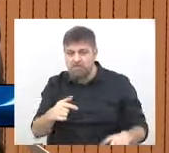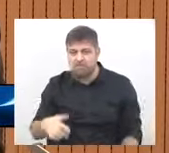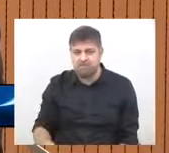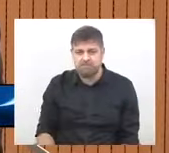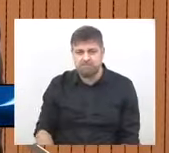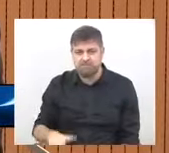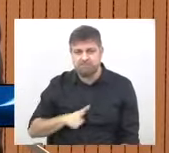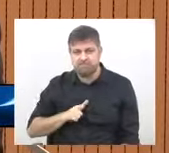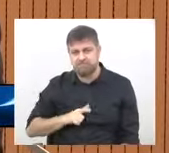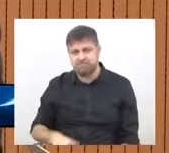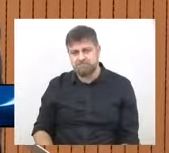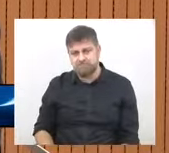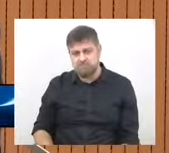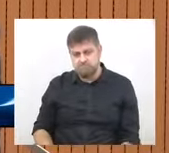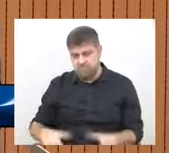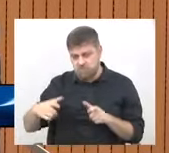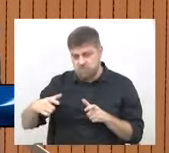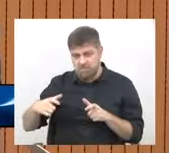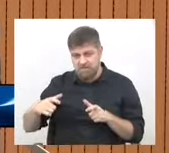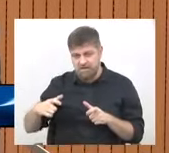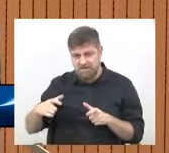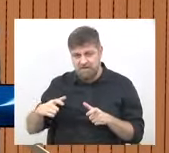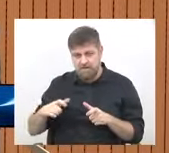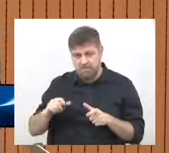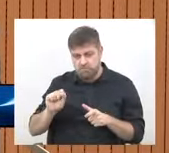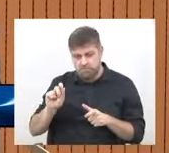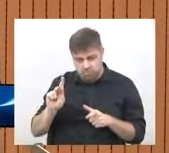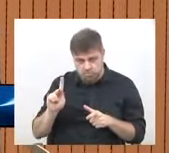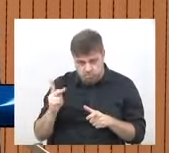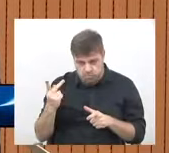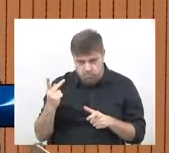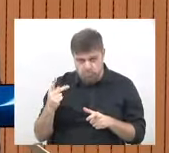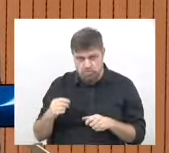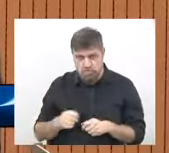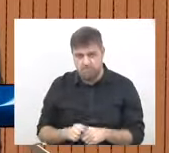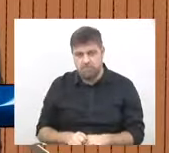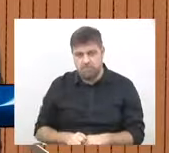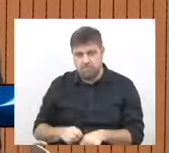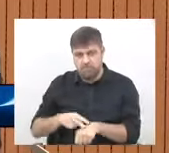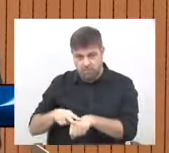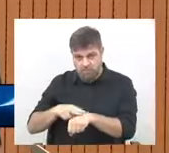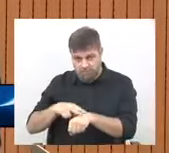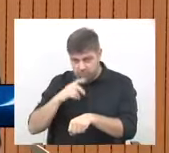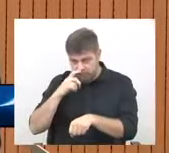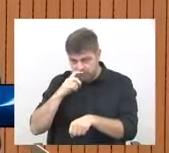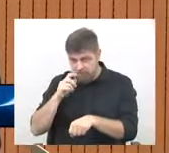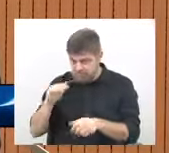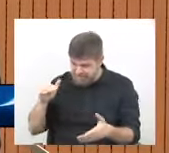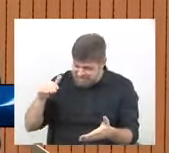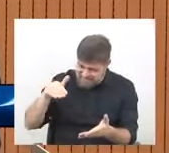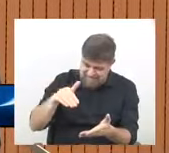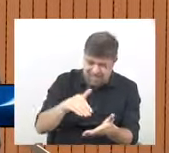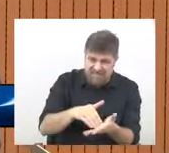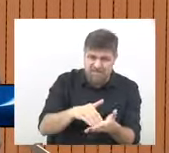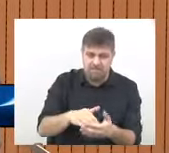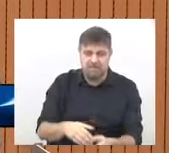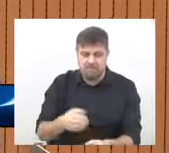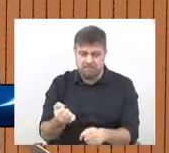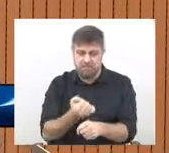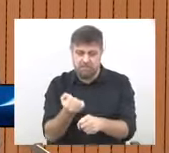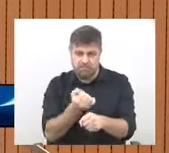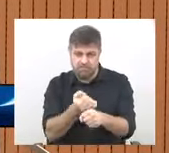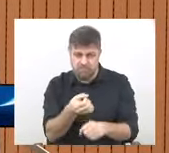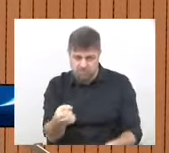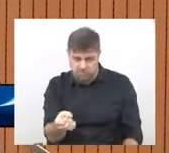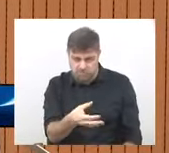do trecho que compreende dentro do shopping, próximo ao shopping Espaço Ouro Verde, até o novo empreendimento que